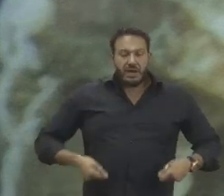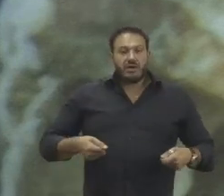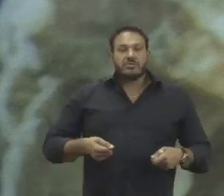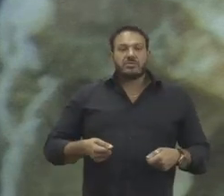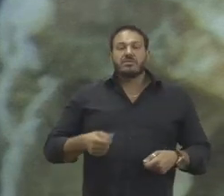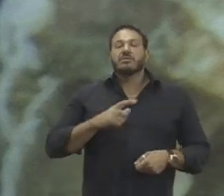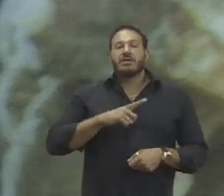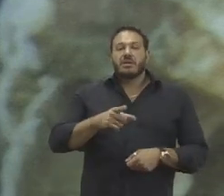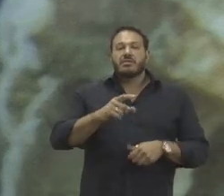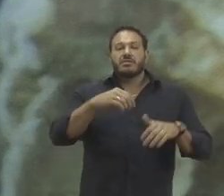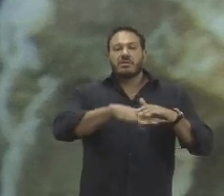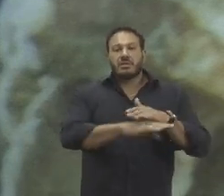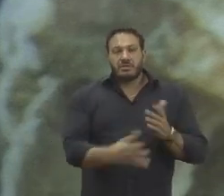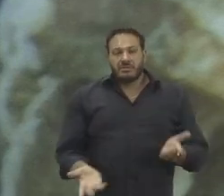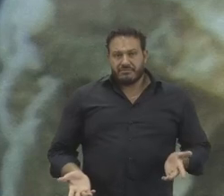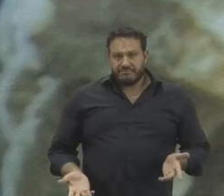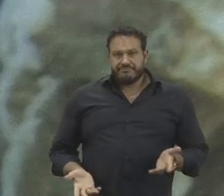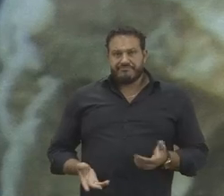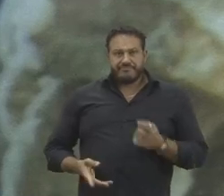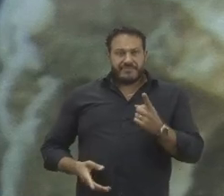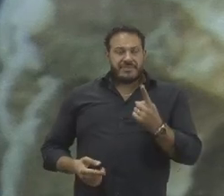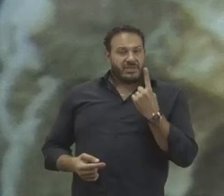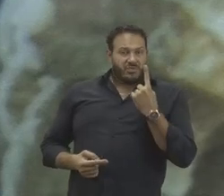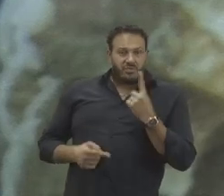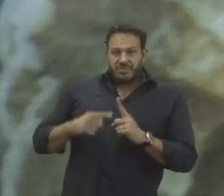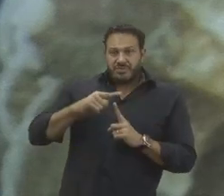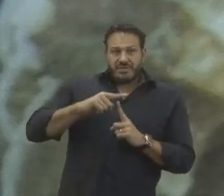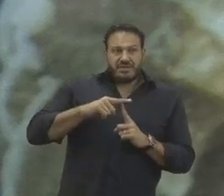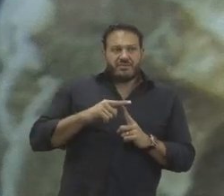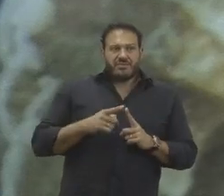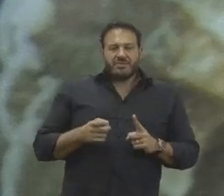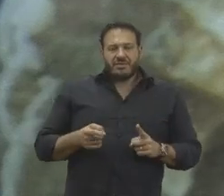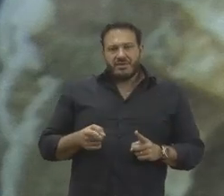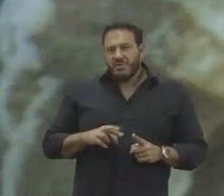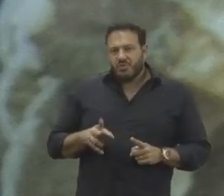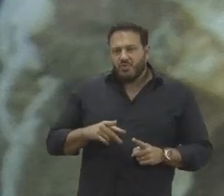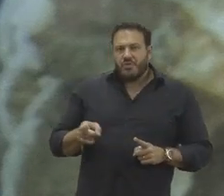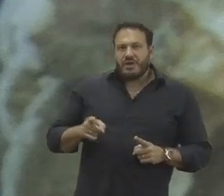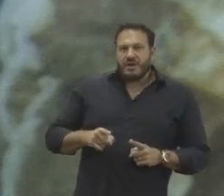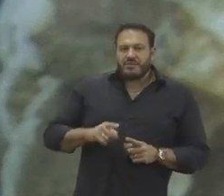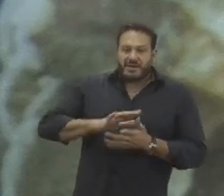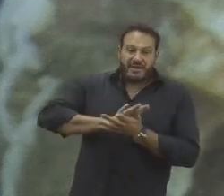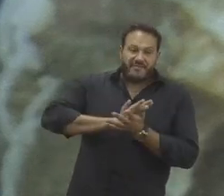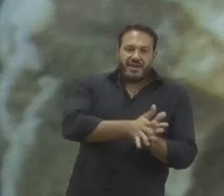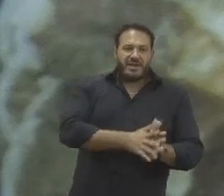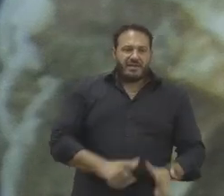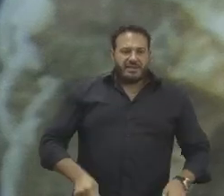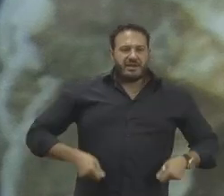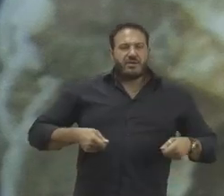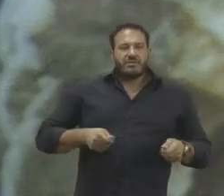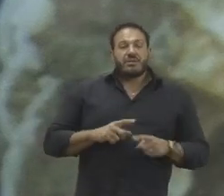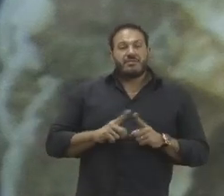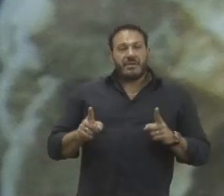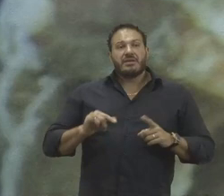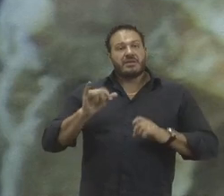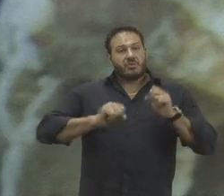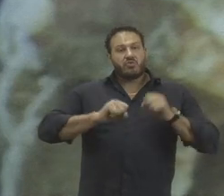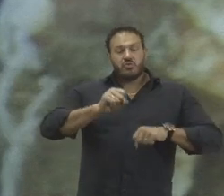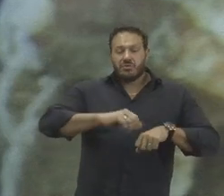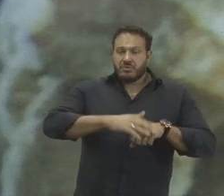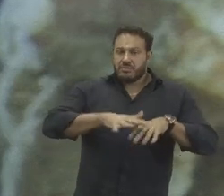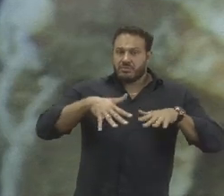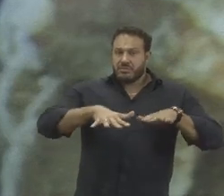armário né quer dizer isso é um tipo né não não não é para eh demonizar só a calça jeins mas é a Indústria Têxtil é